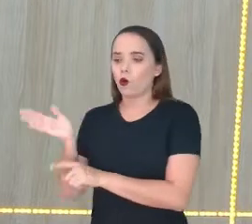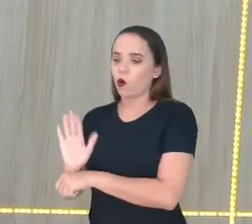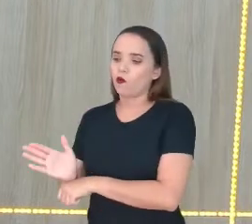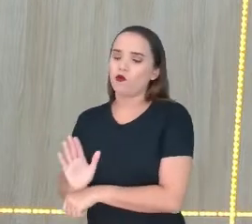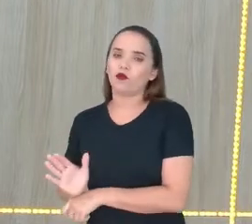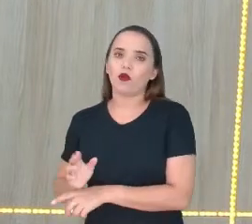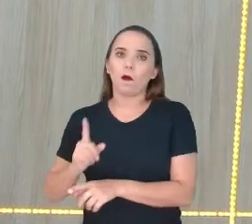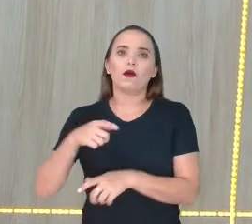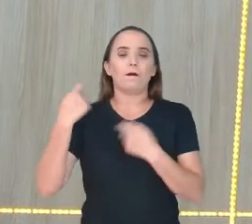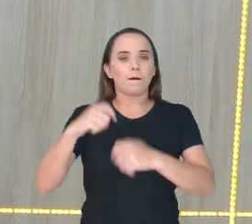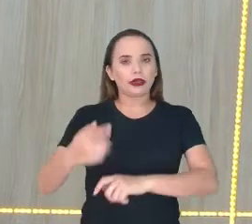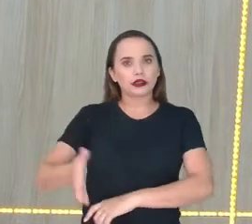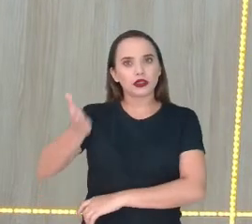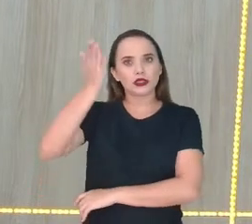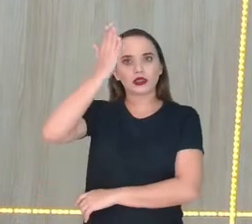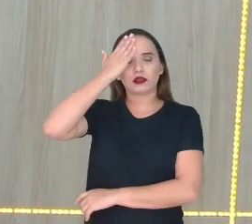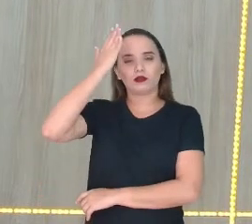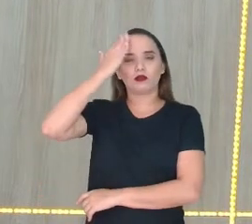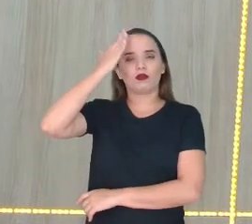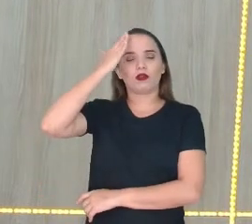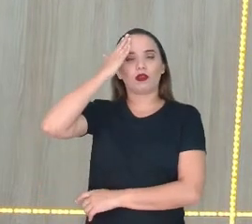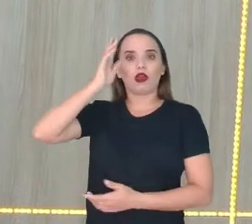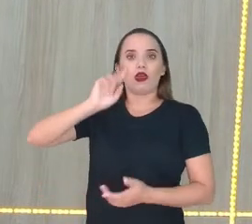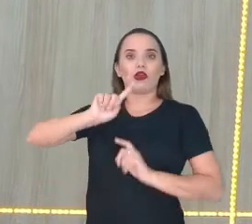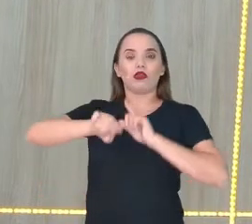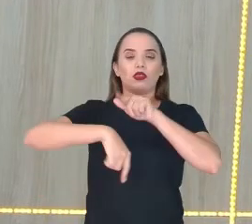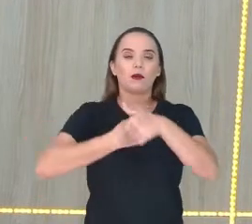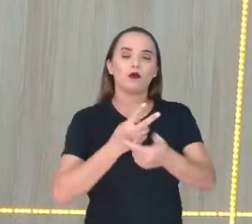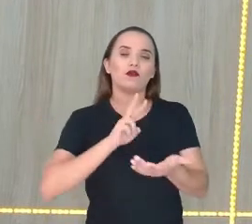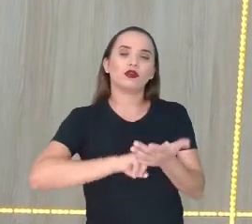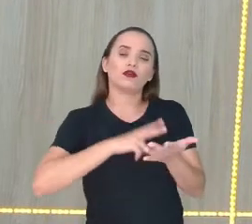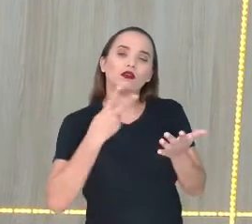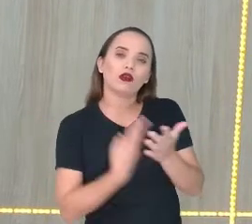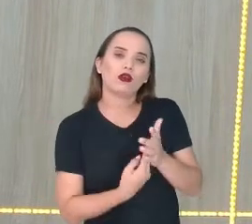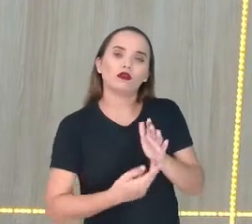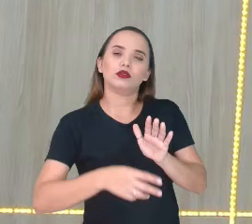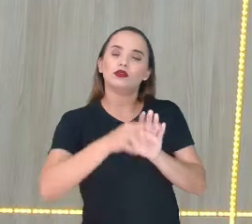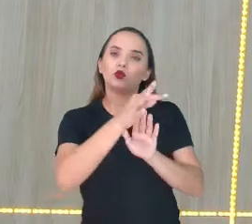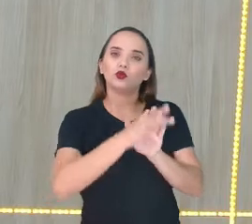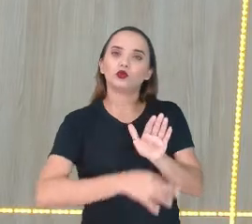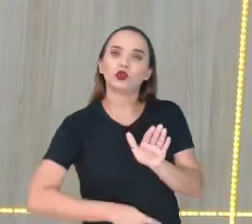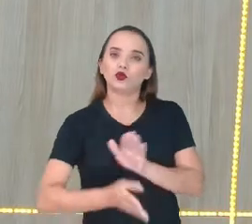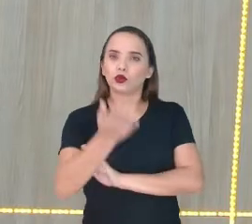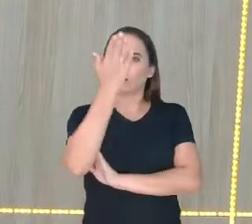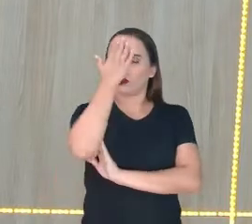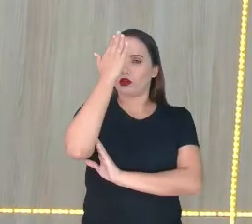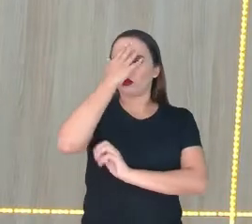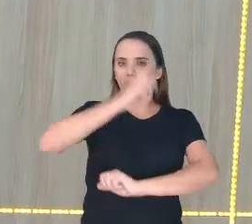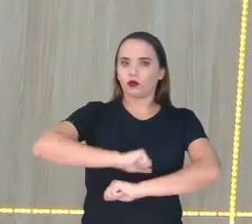compreensão. E aí uma interpretação de texto, né? Um entendimento.